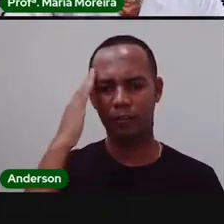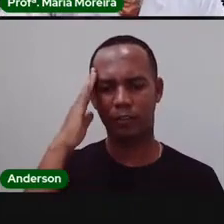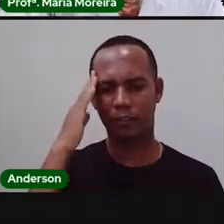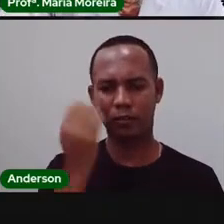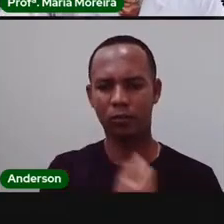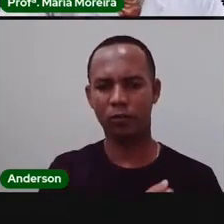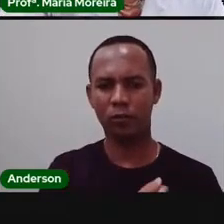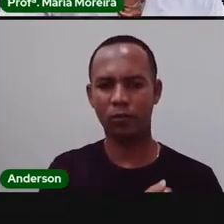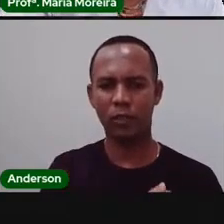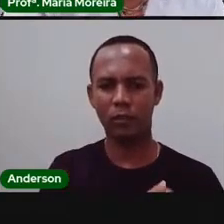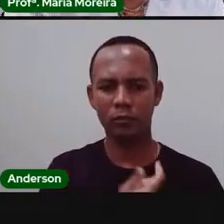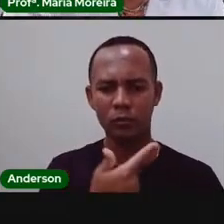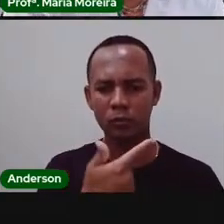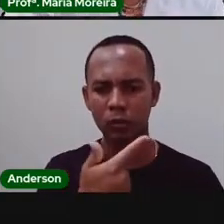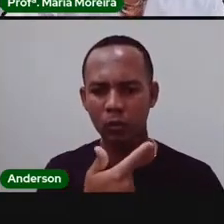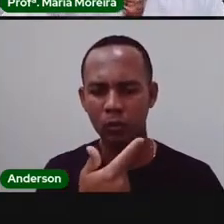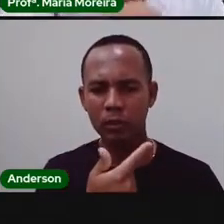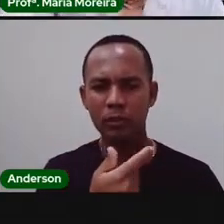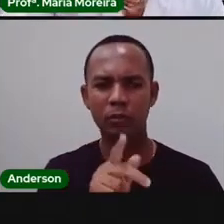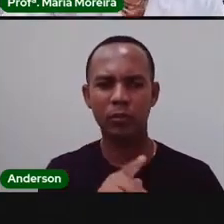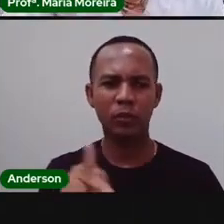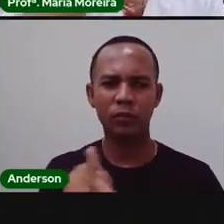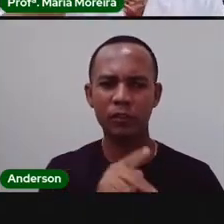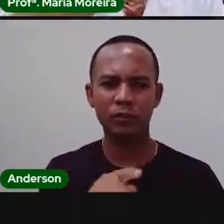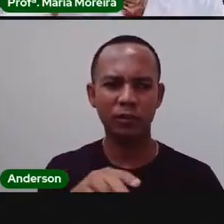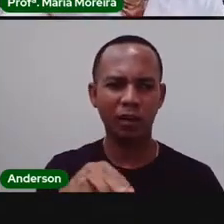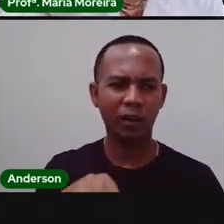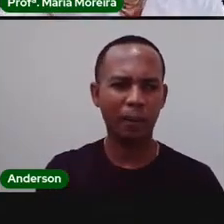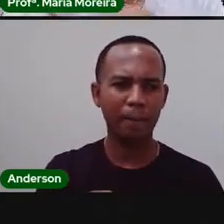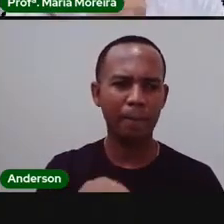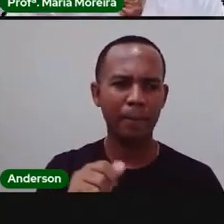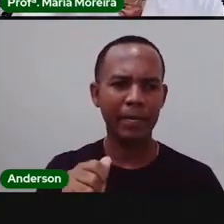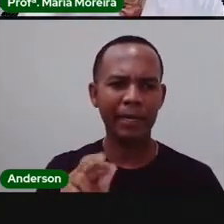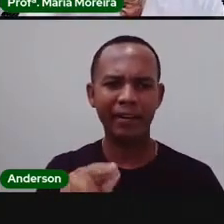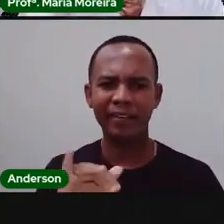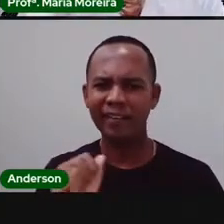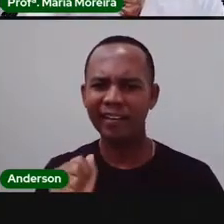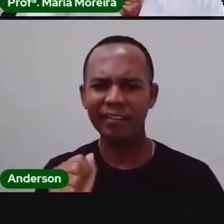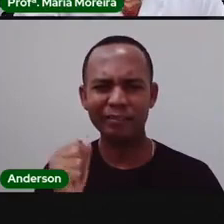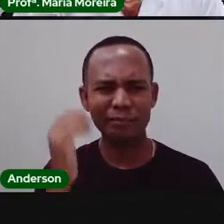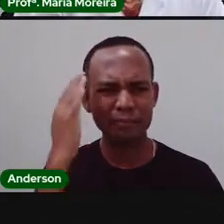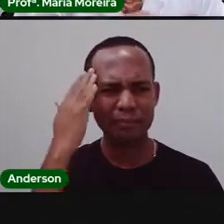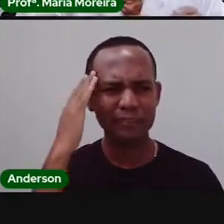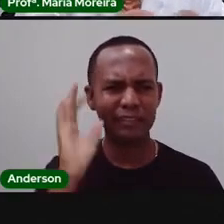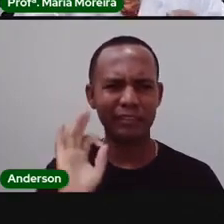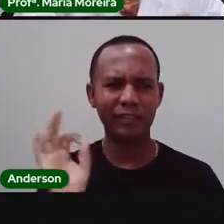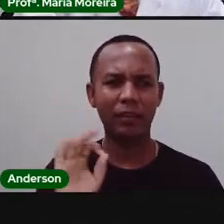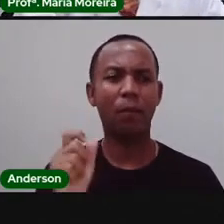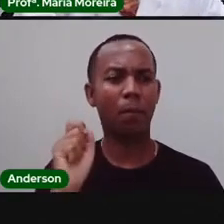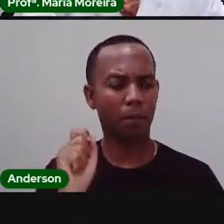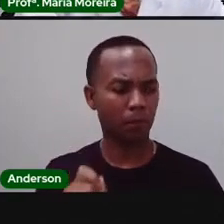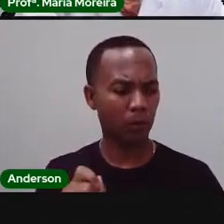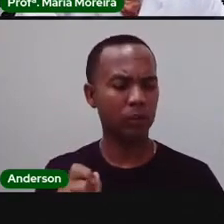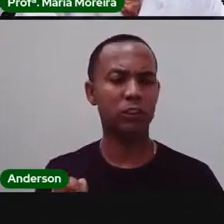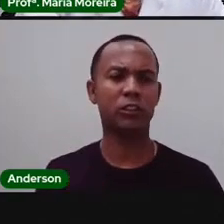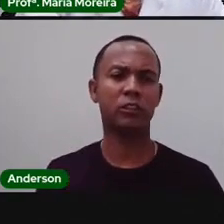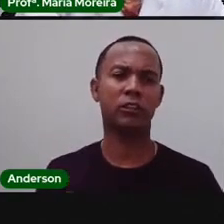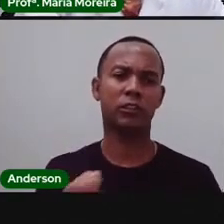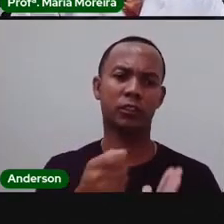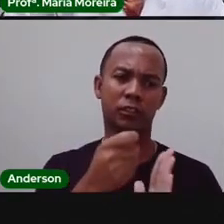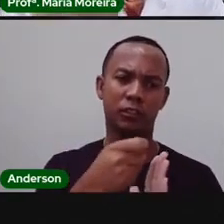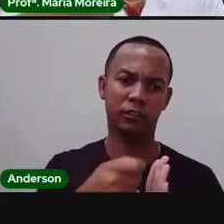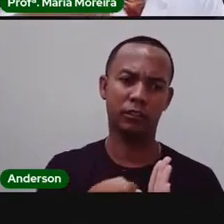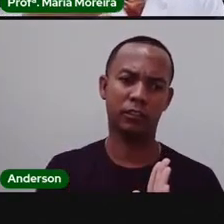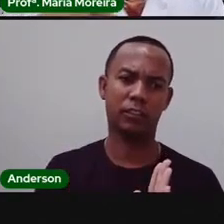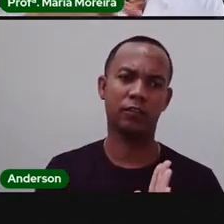Não entendi a explicação da Pró Maria. Pró, professor, você pode me explicar? Eu escrevi,